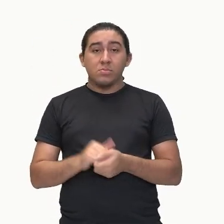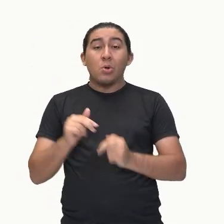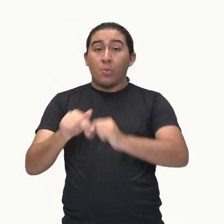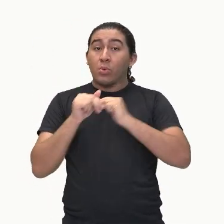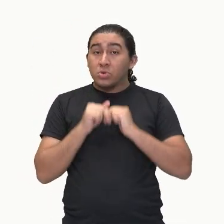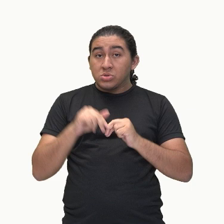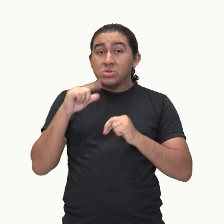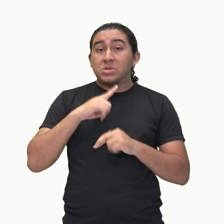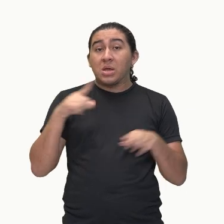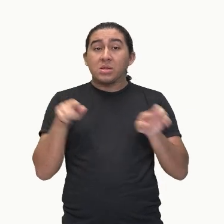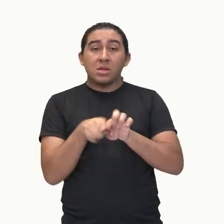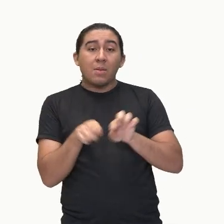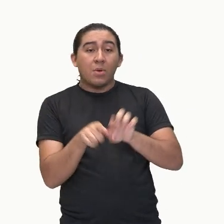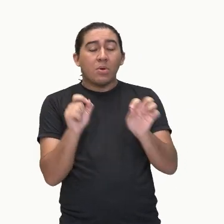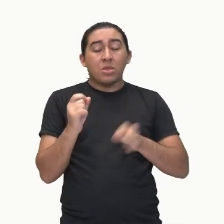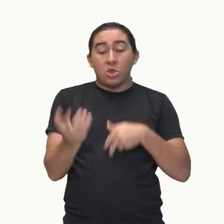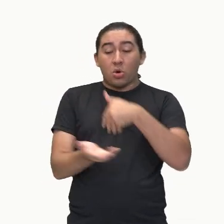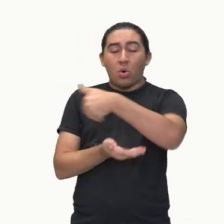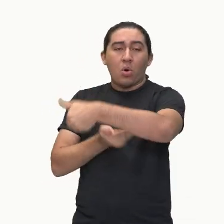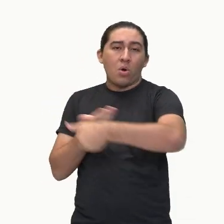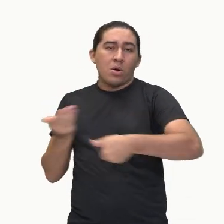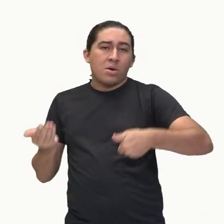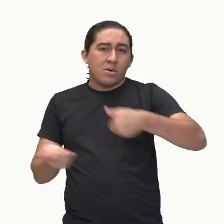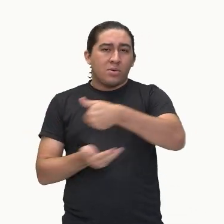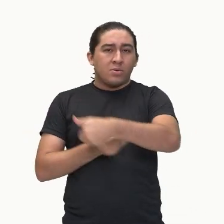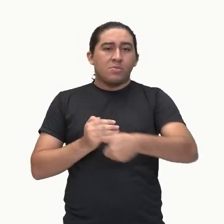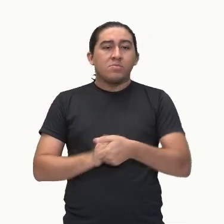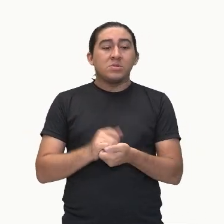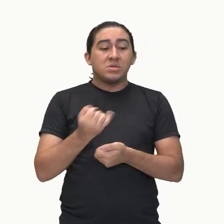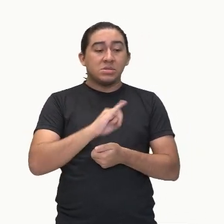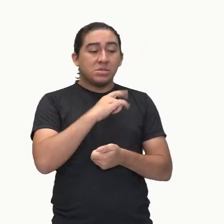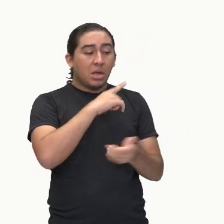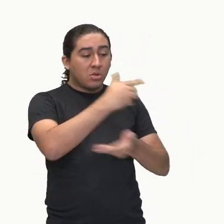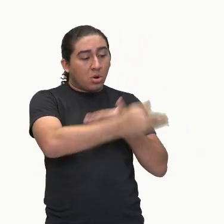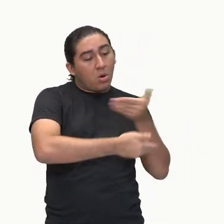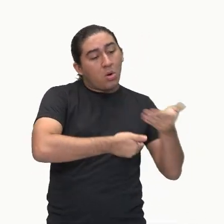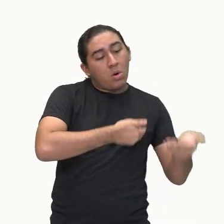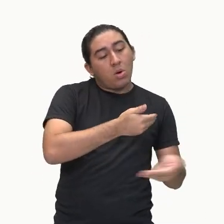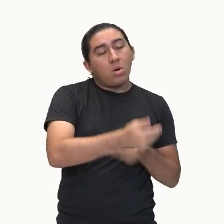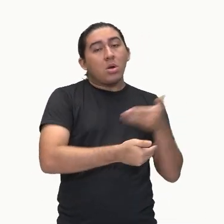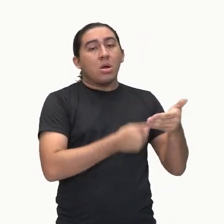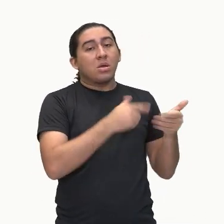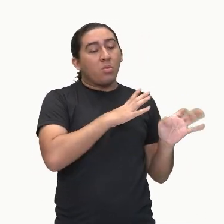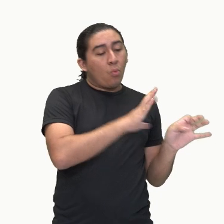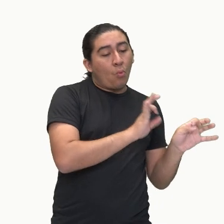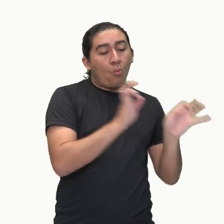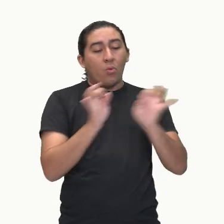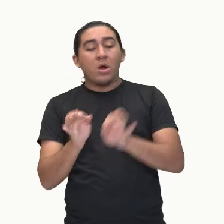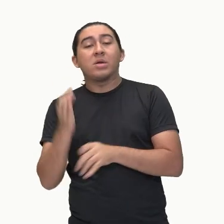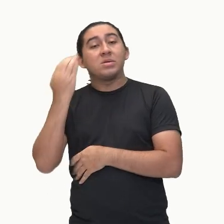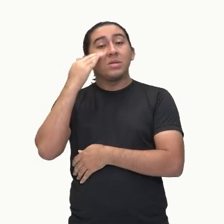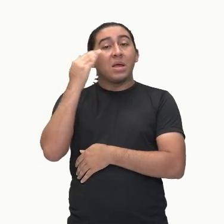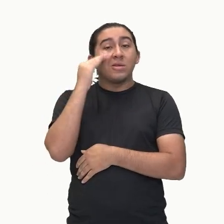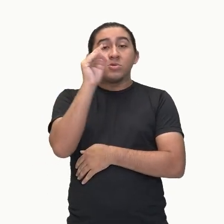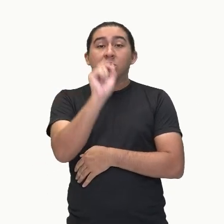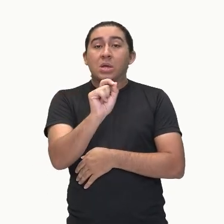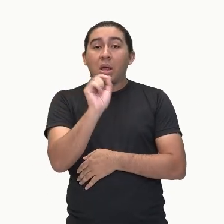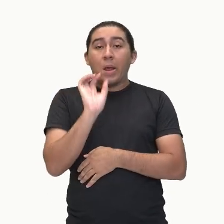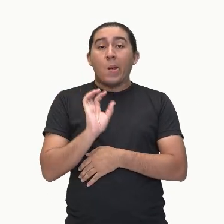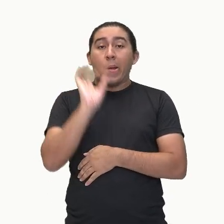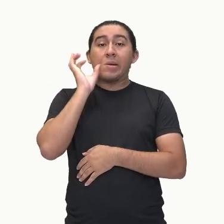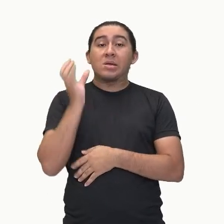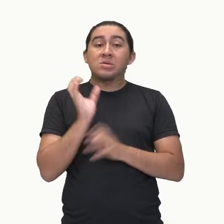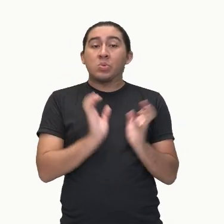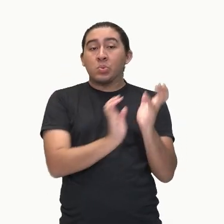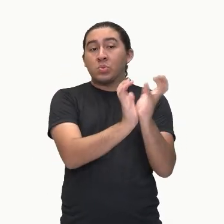vão ter as trocas. Tendo essas trocas, vamos passar pela compreensão de que ocorrem os